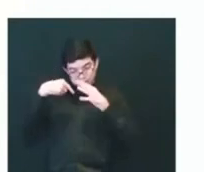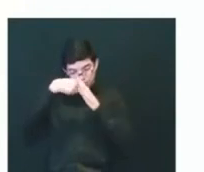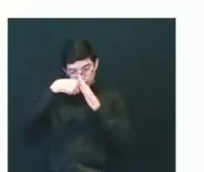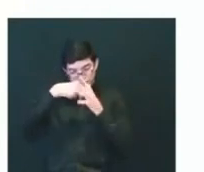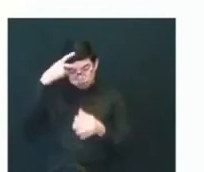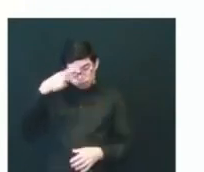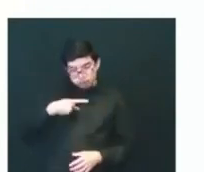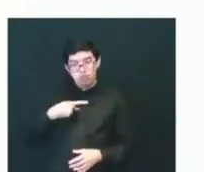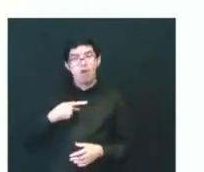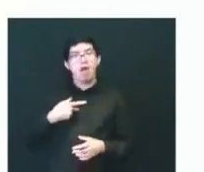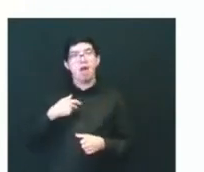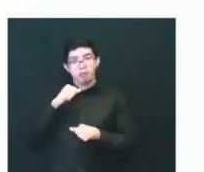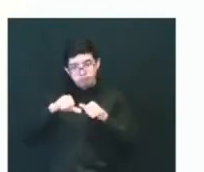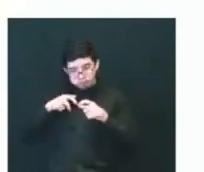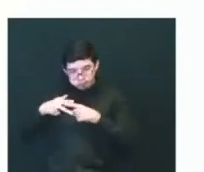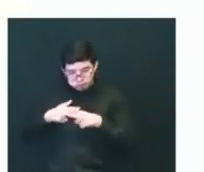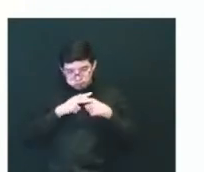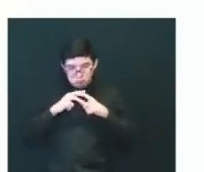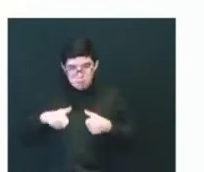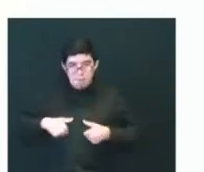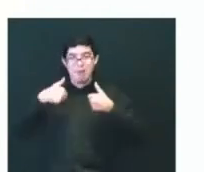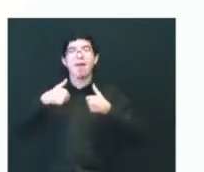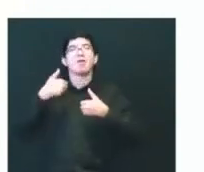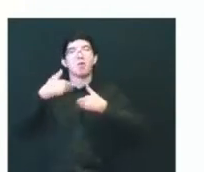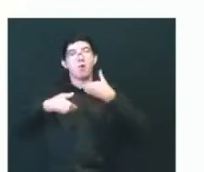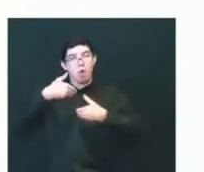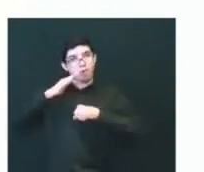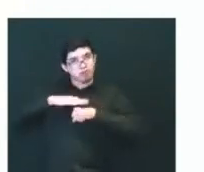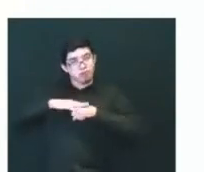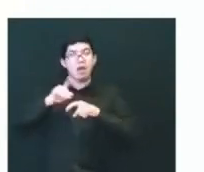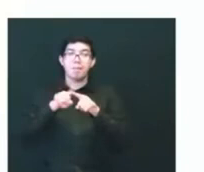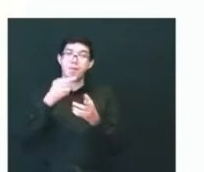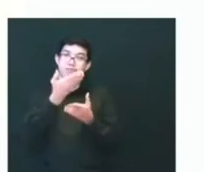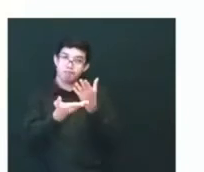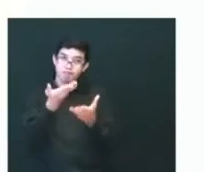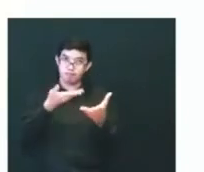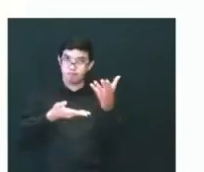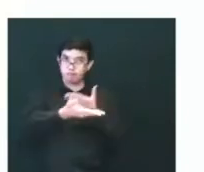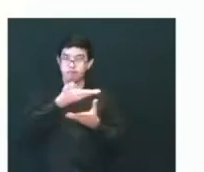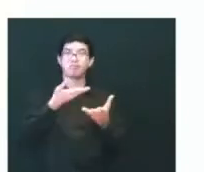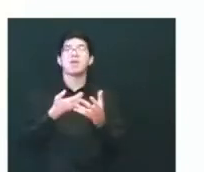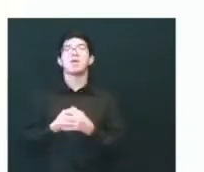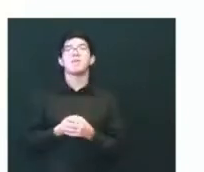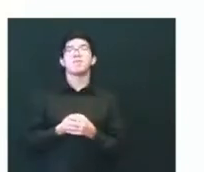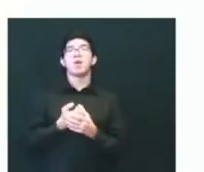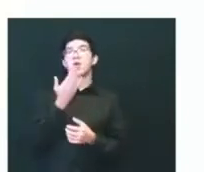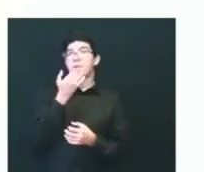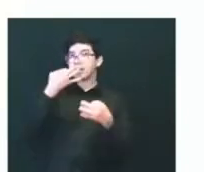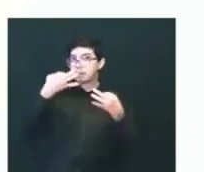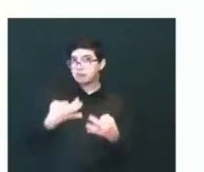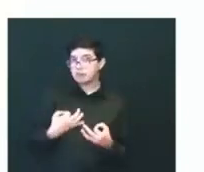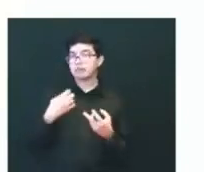Cuidar de quem precisa de cuidado, mas também não esquecer de se cuidar. Tentar se alimentar de uma forma adequada,